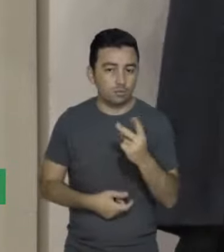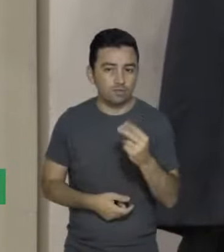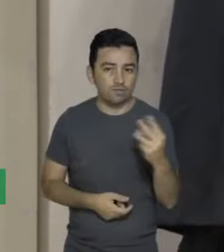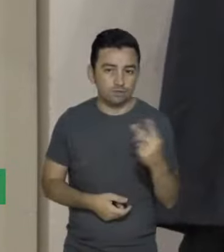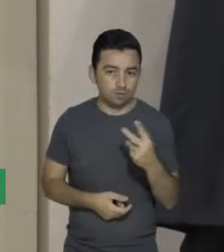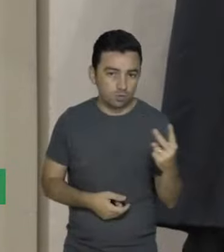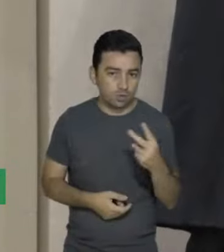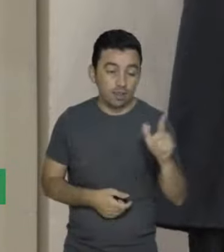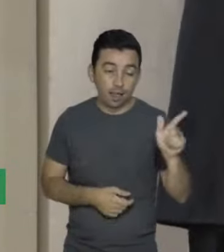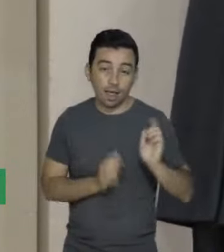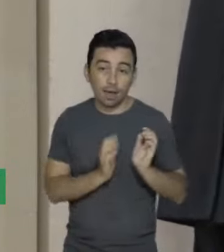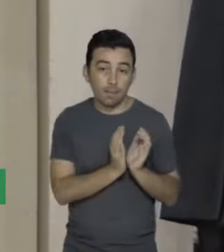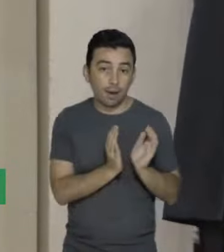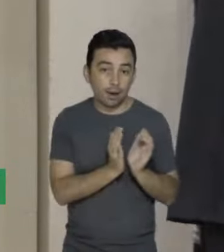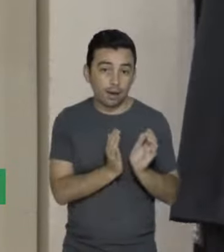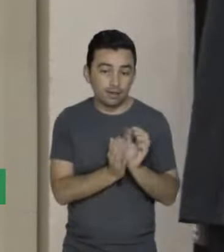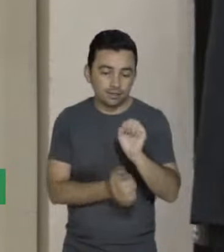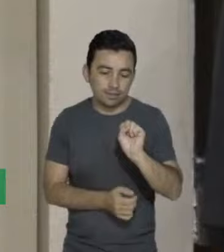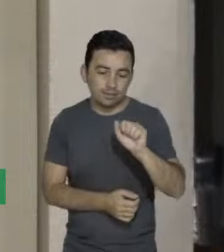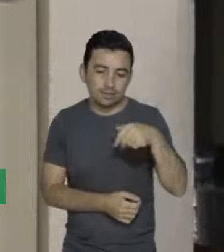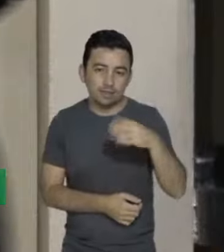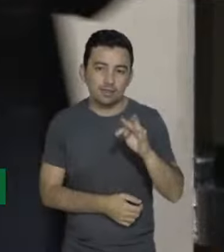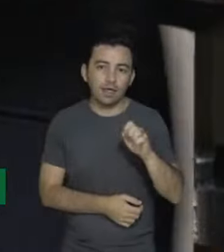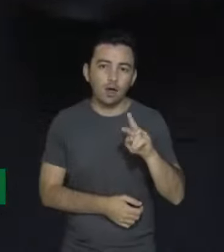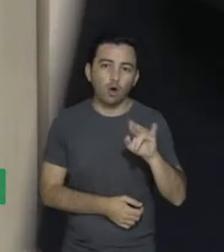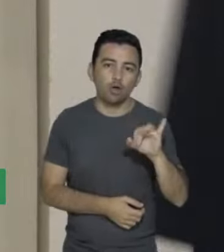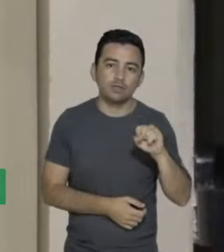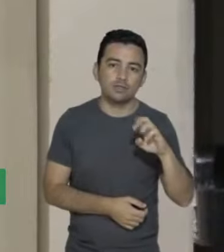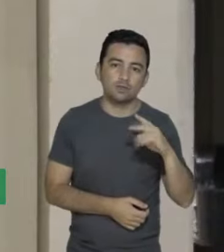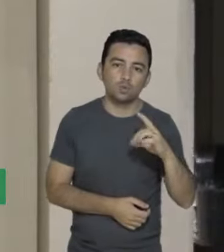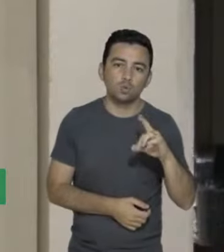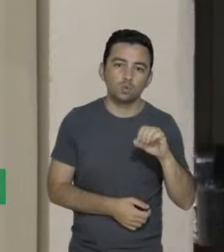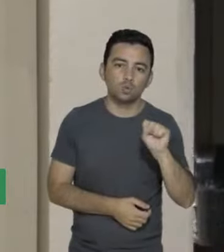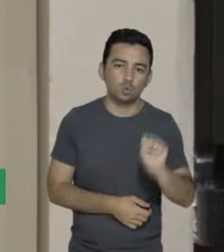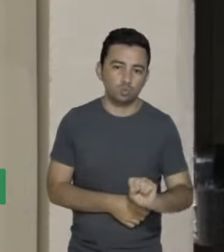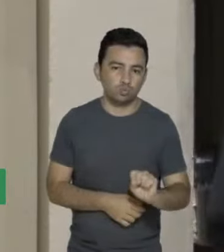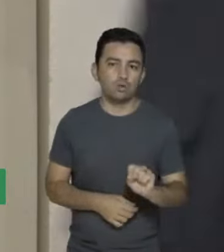APAE de Santa Rosa do Sul em excursão